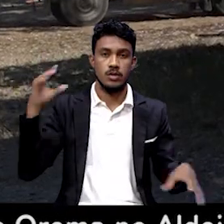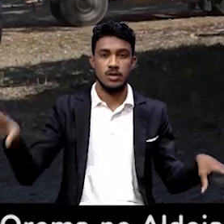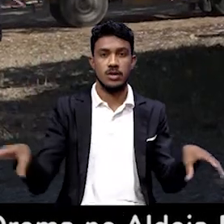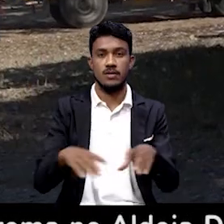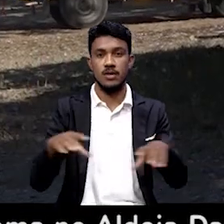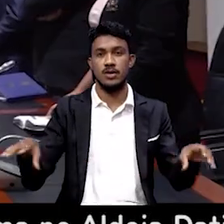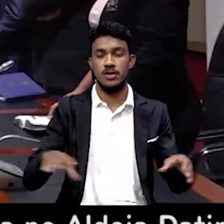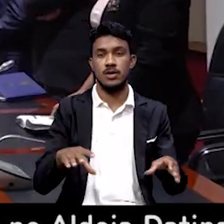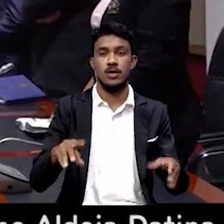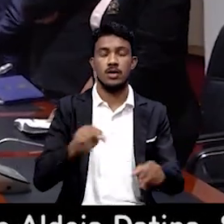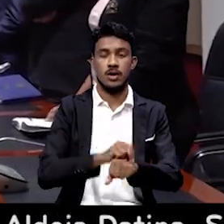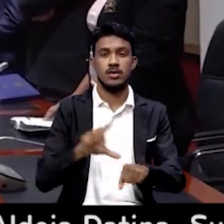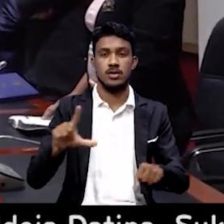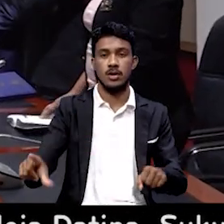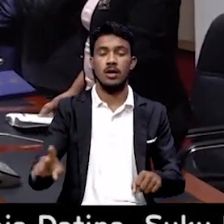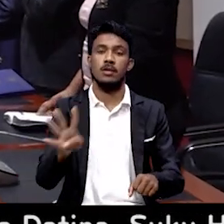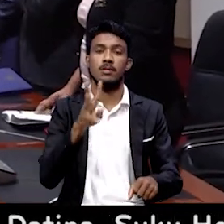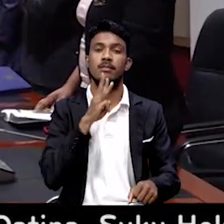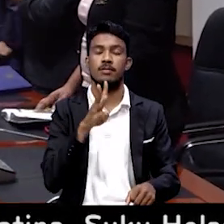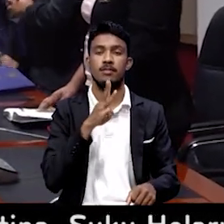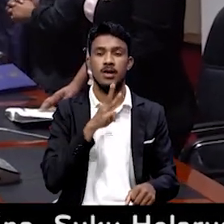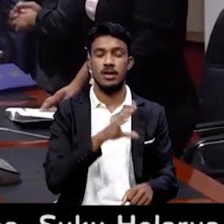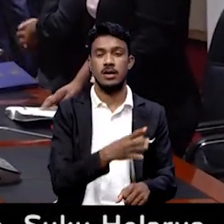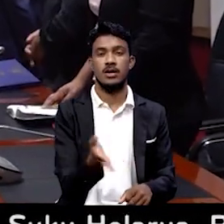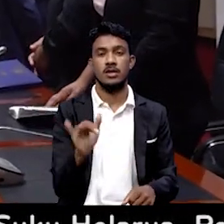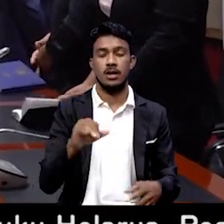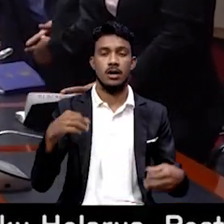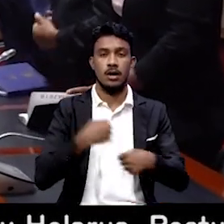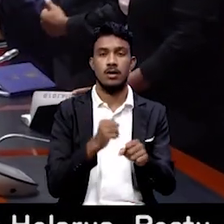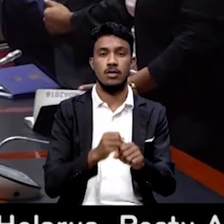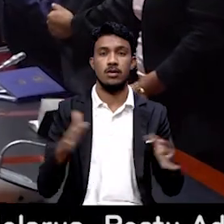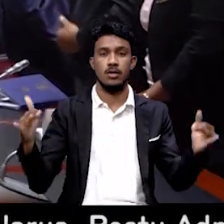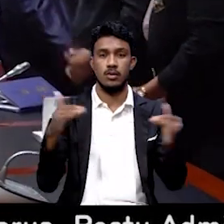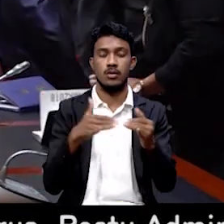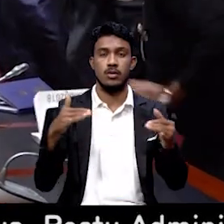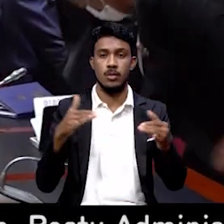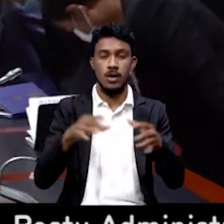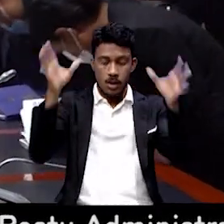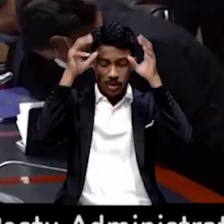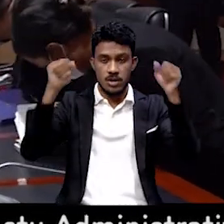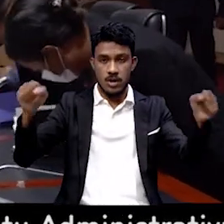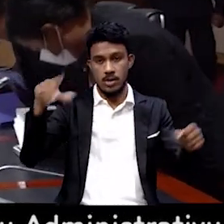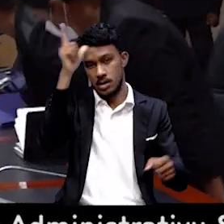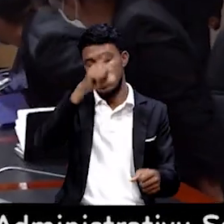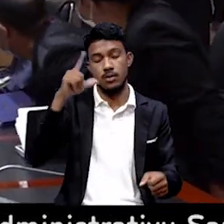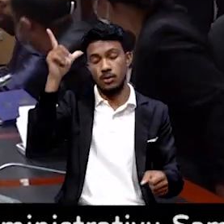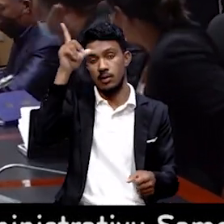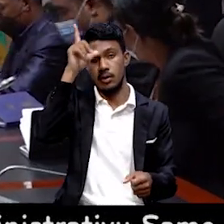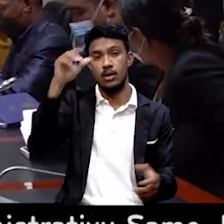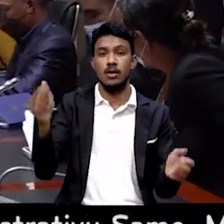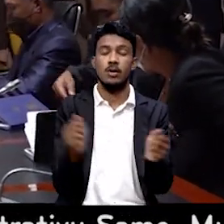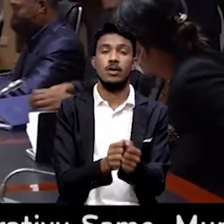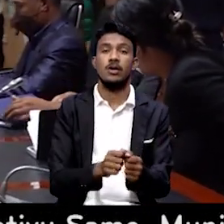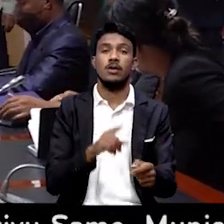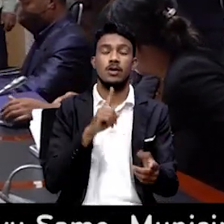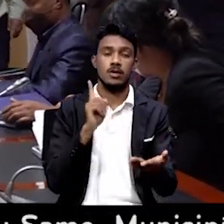Nacional Serviço Água no Saneamento, halau encontro com o presidente da República, Francisco Guterres Luolo, onde discute